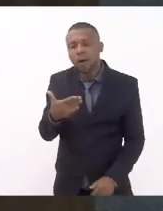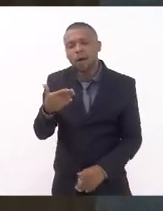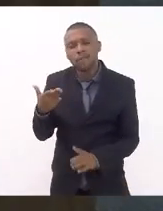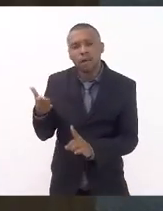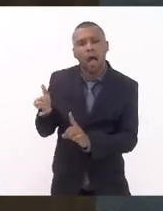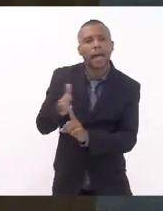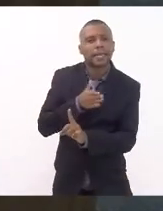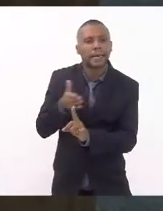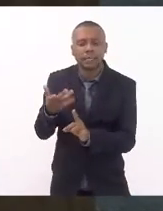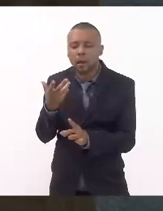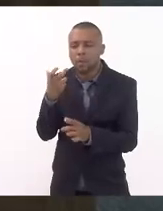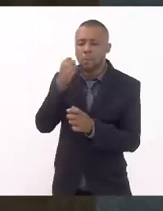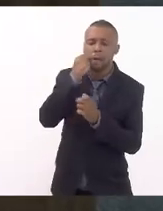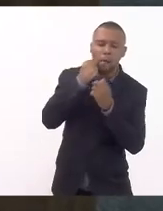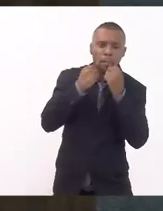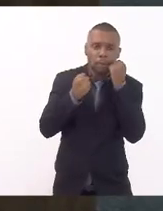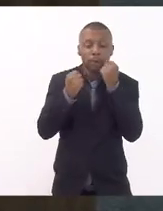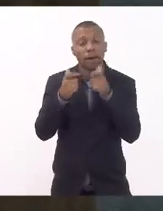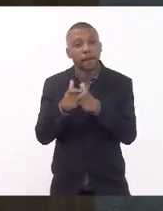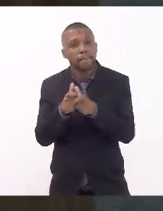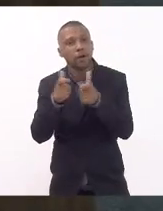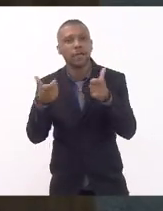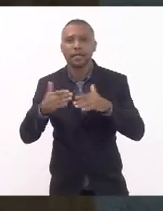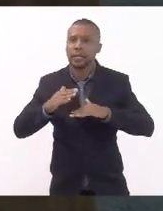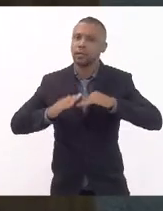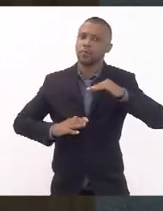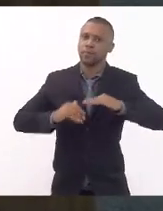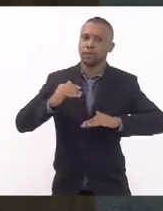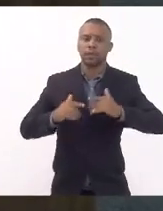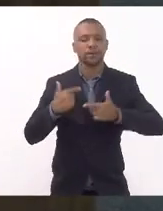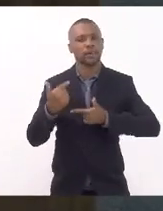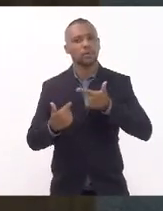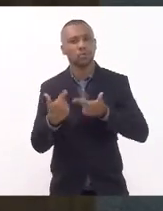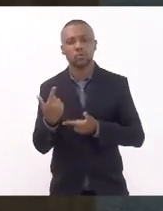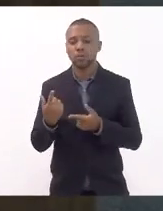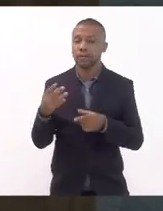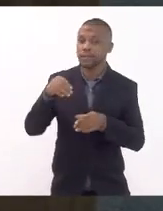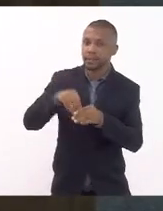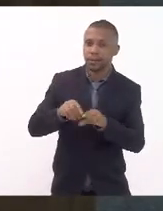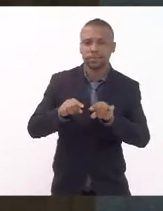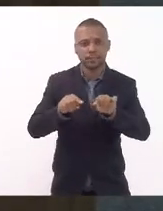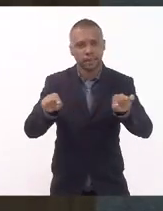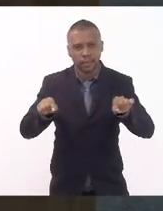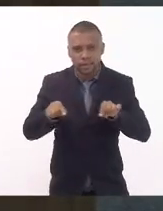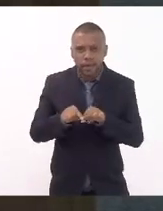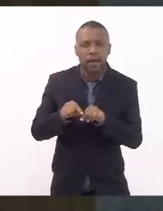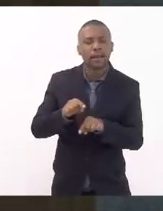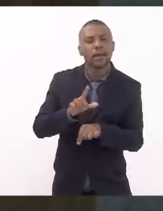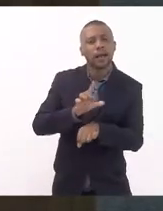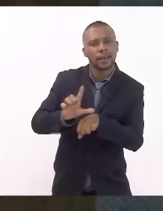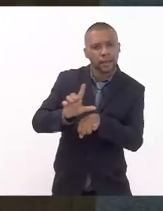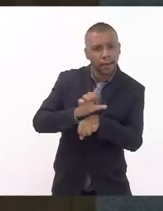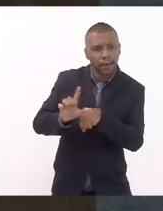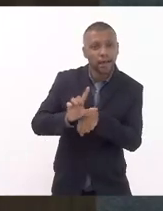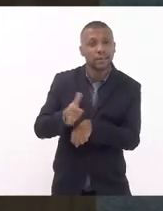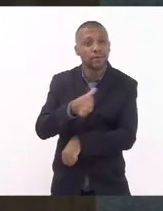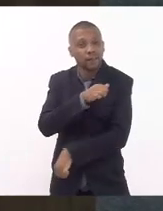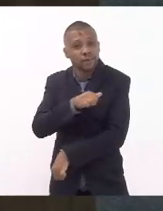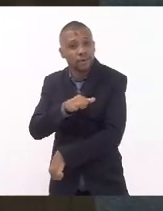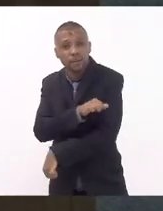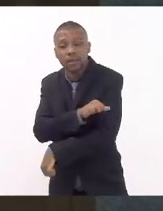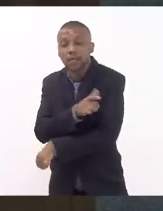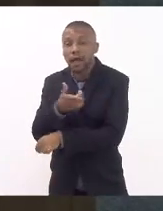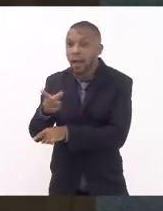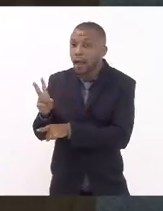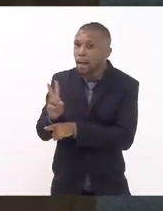boa parte das profissionais que atuam na sala lilás são enfermeiras cedidas pelo